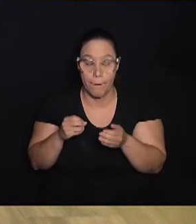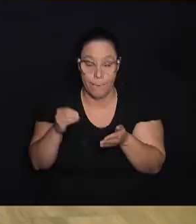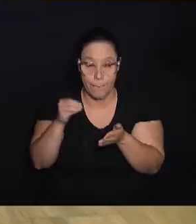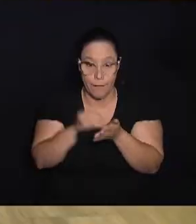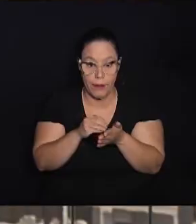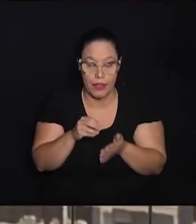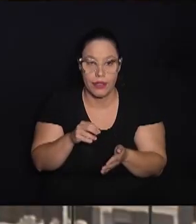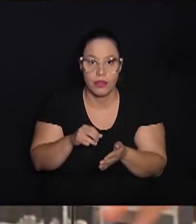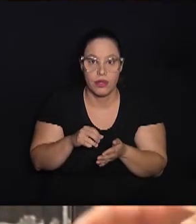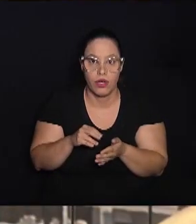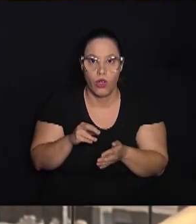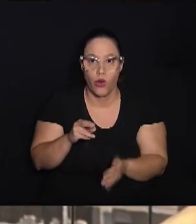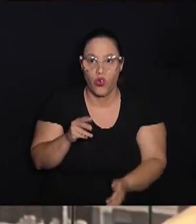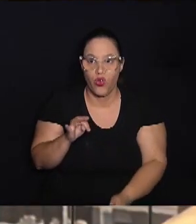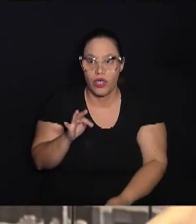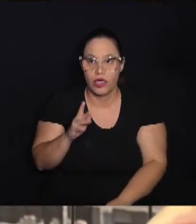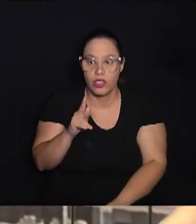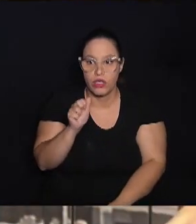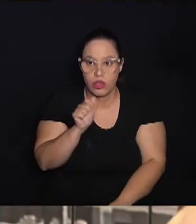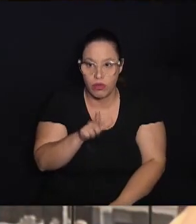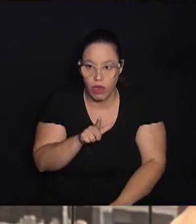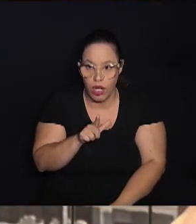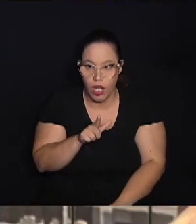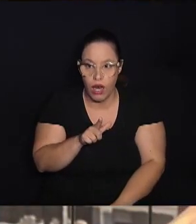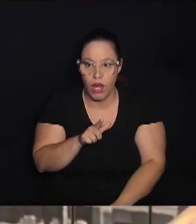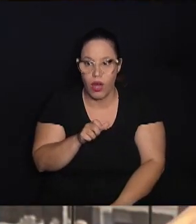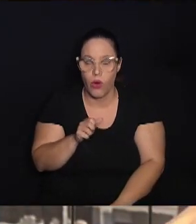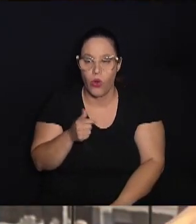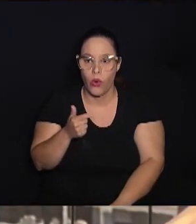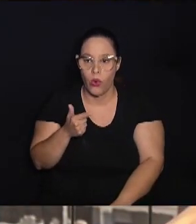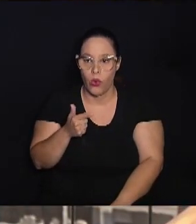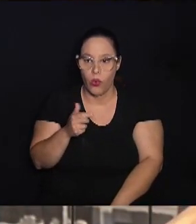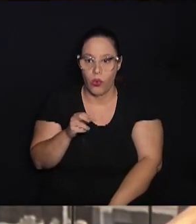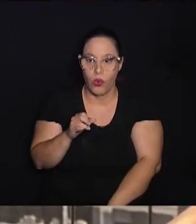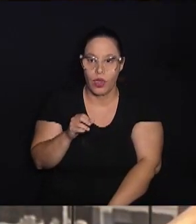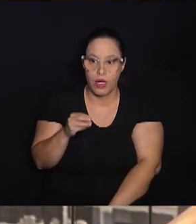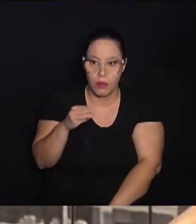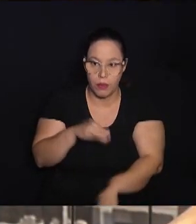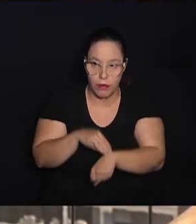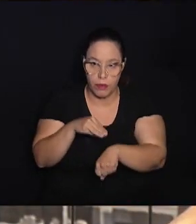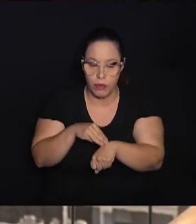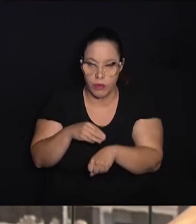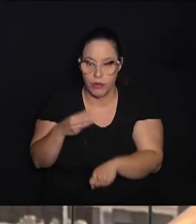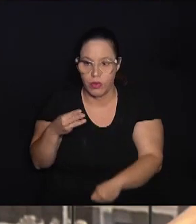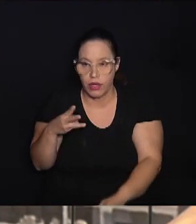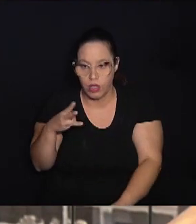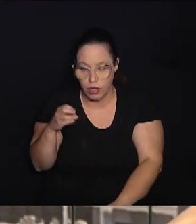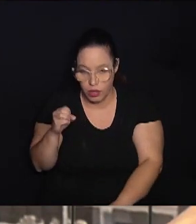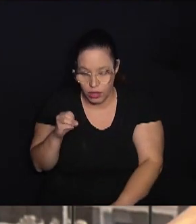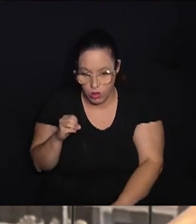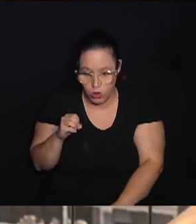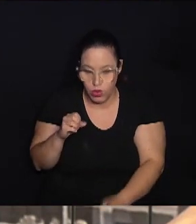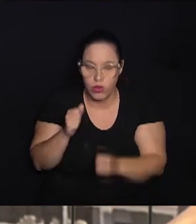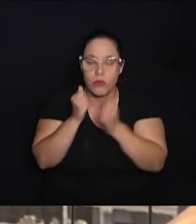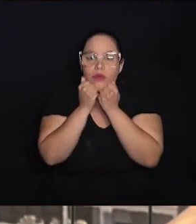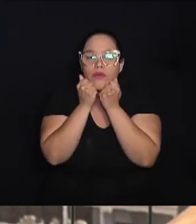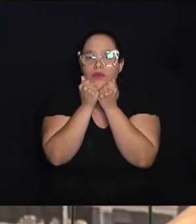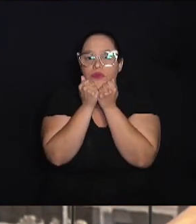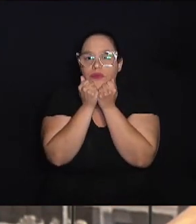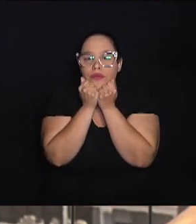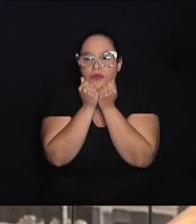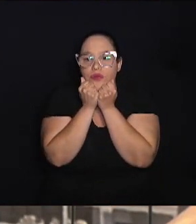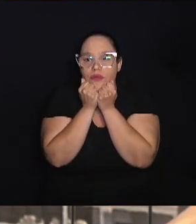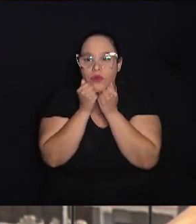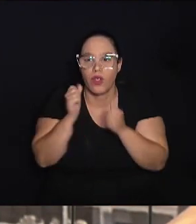festival 2 minutos do centro cultural espal Dog até dia 31 de julho o Centro Cultural fica em